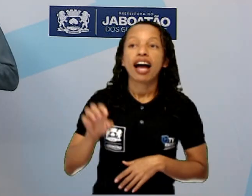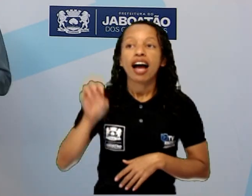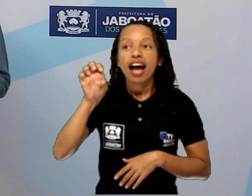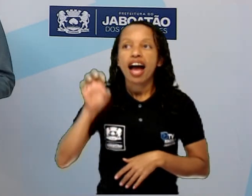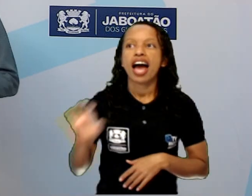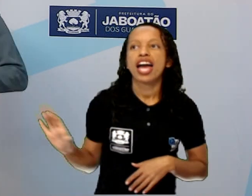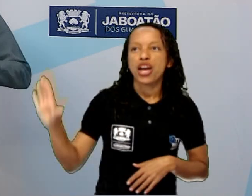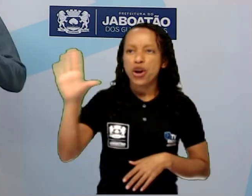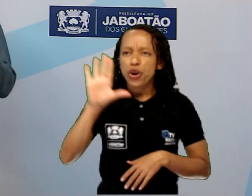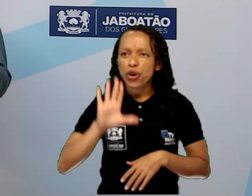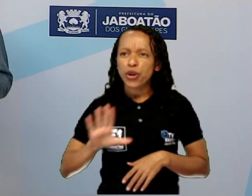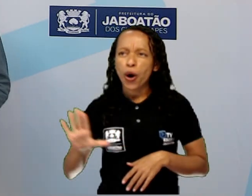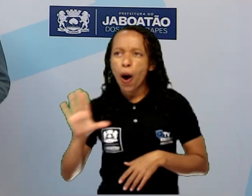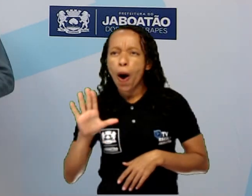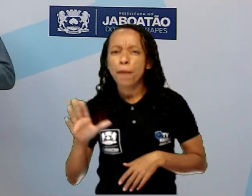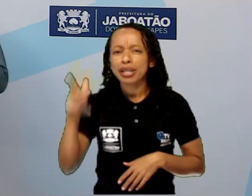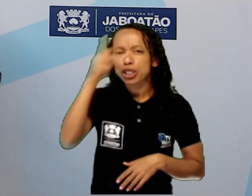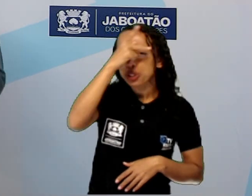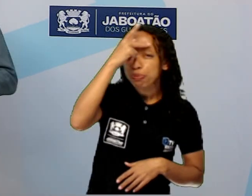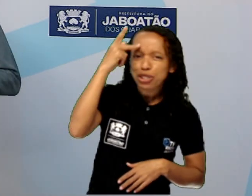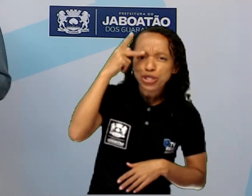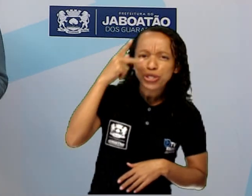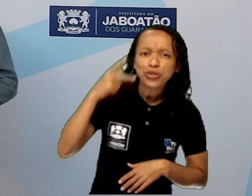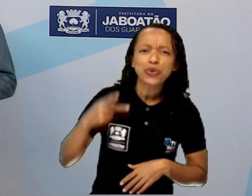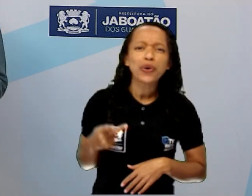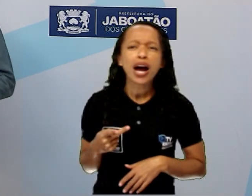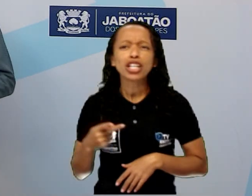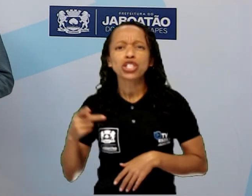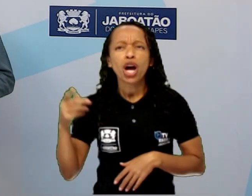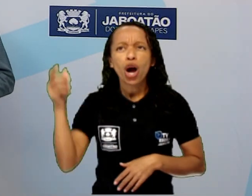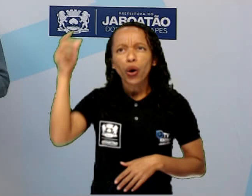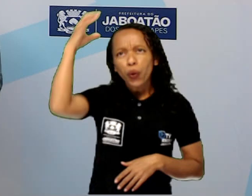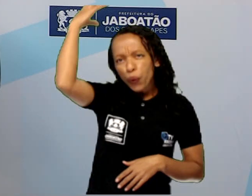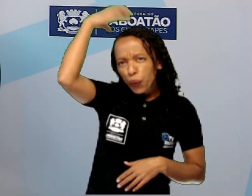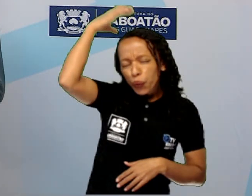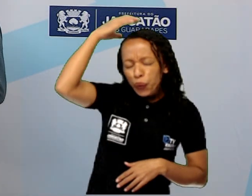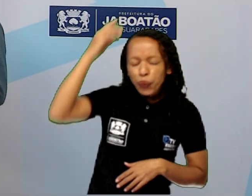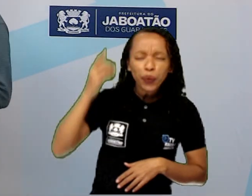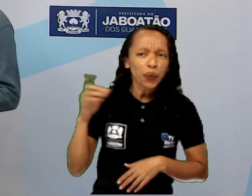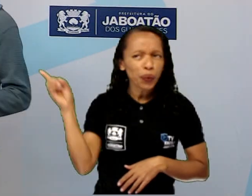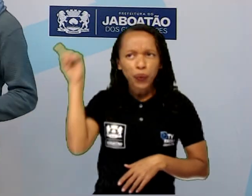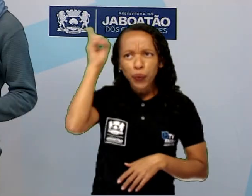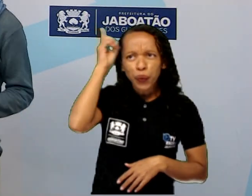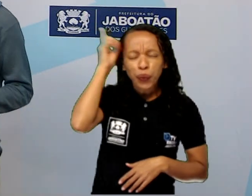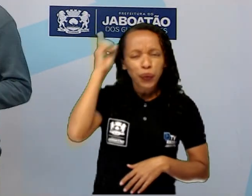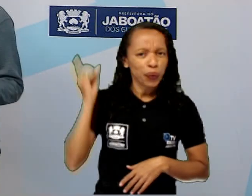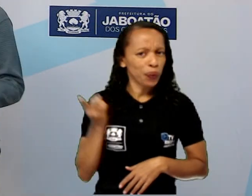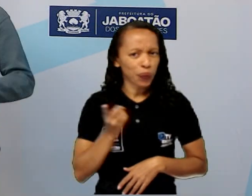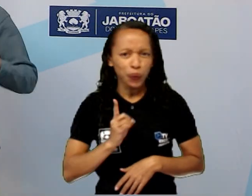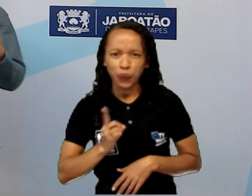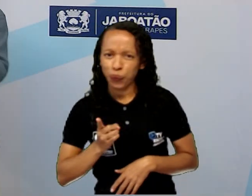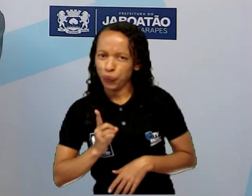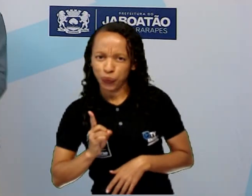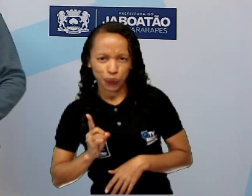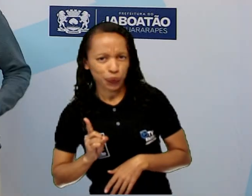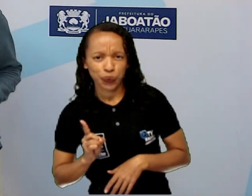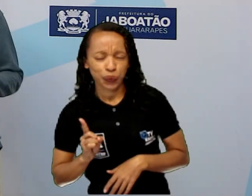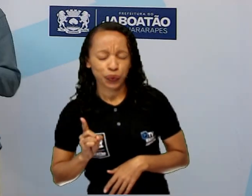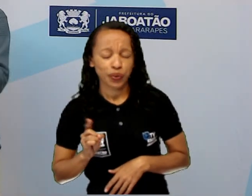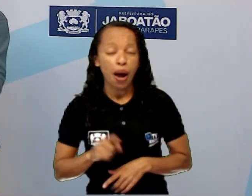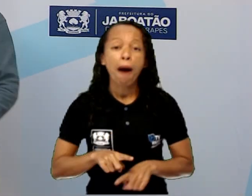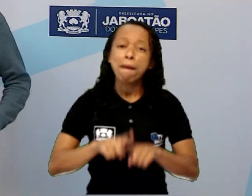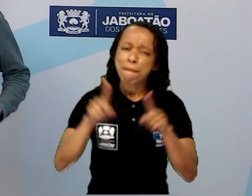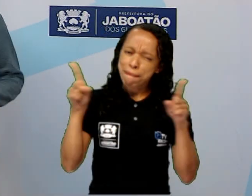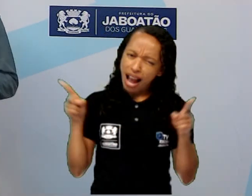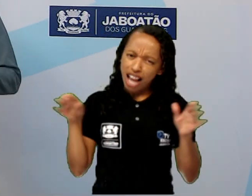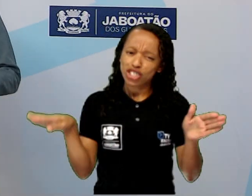clima quente, né, úmido, e aí eles tiveram que se ambientar a tomar o banho, porque os índios tomavam banho porque eles viviam ali, próximos aos